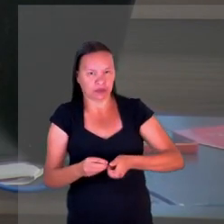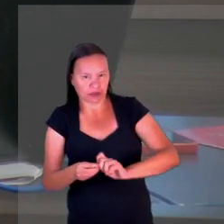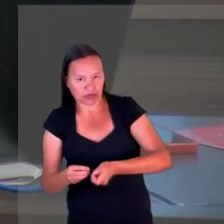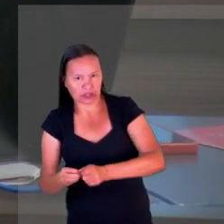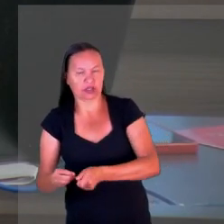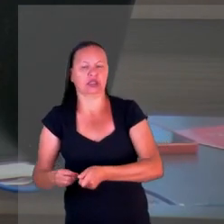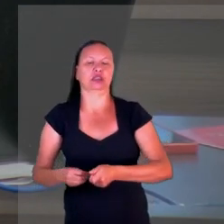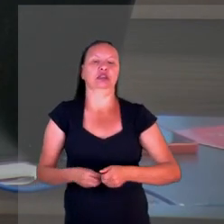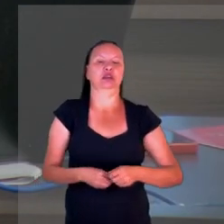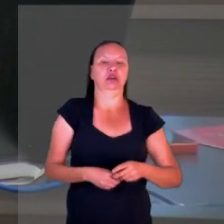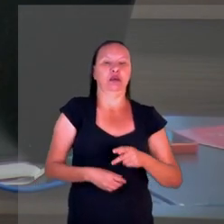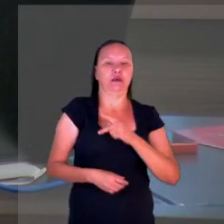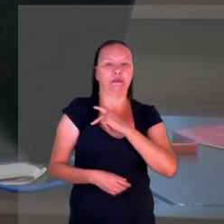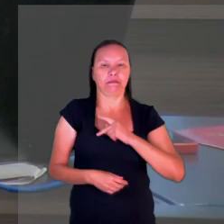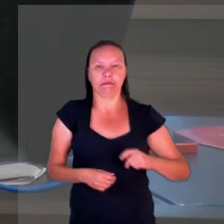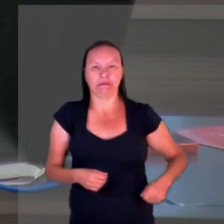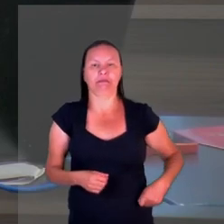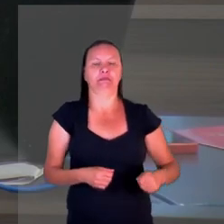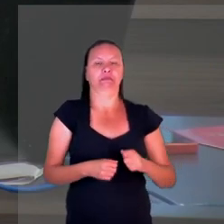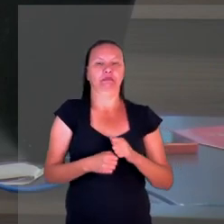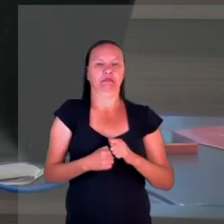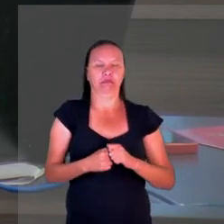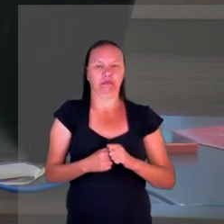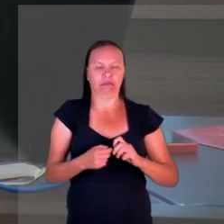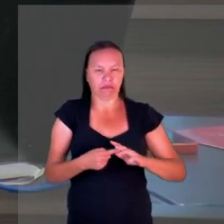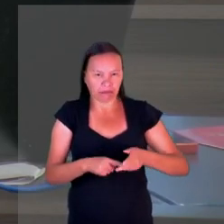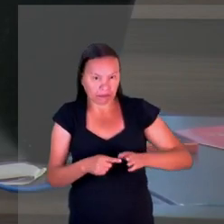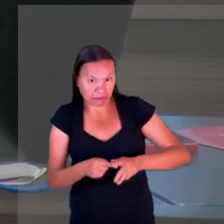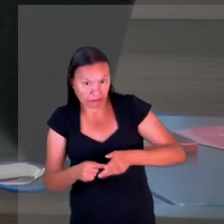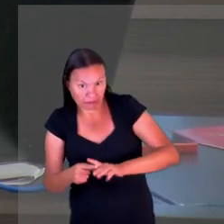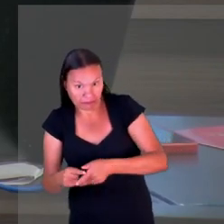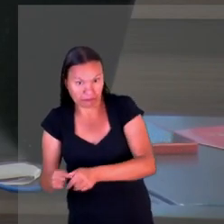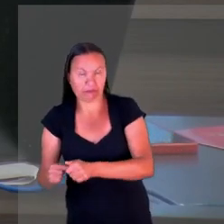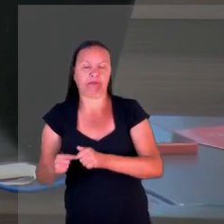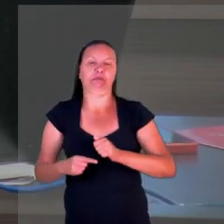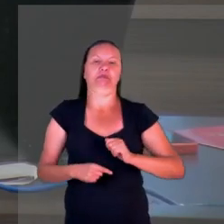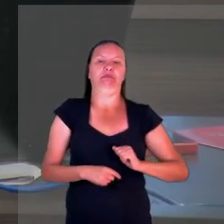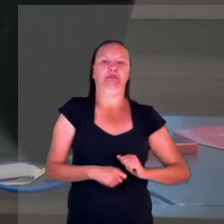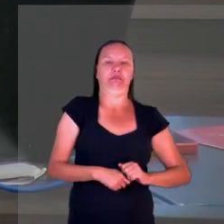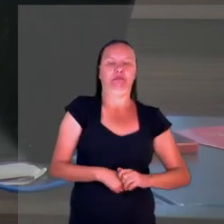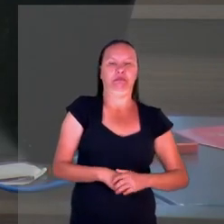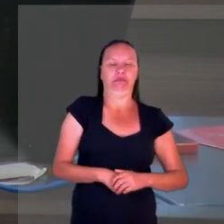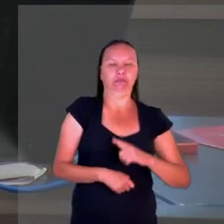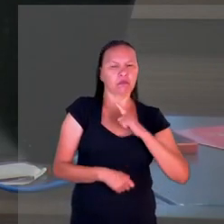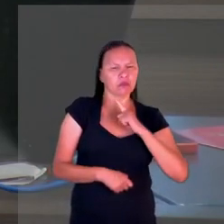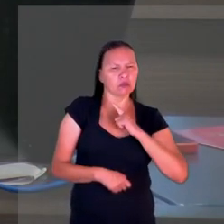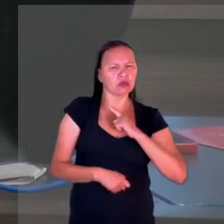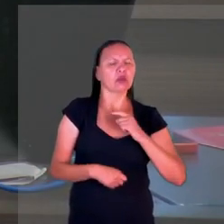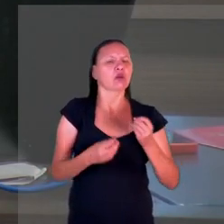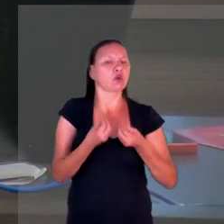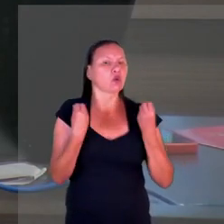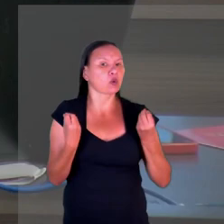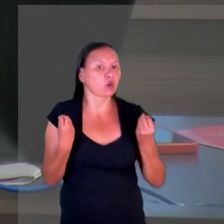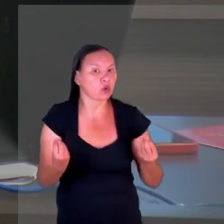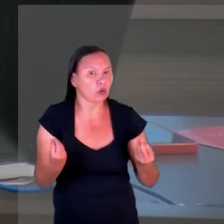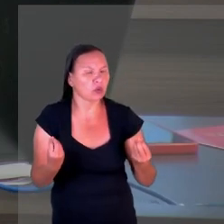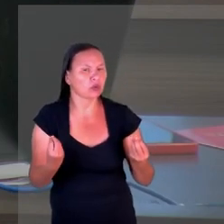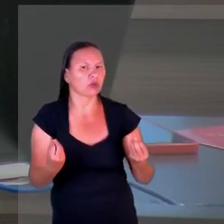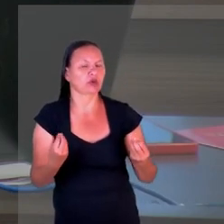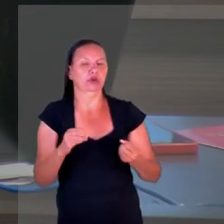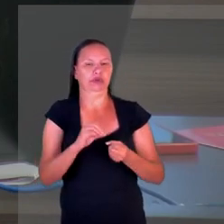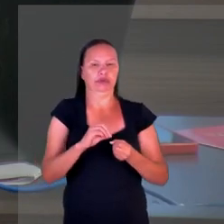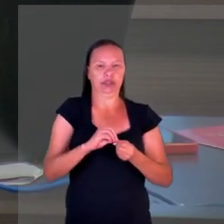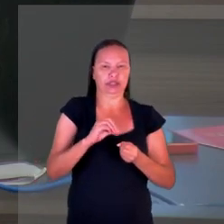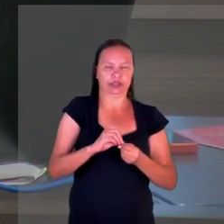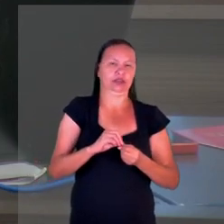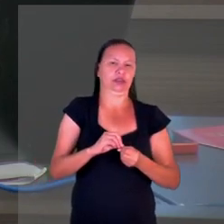existem produtos eh ultraprocessados eh Então como que nós poderíamos atuar